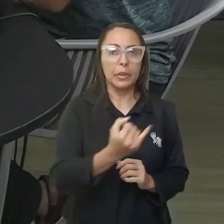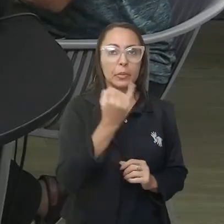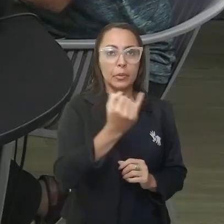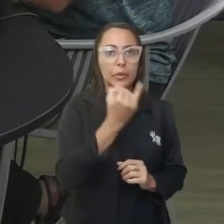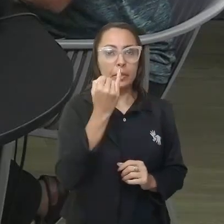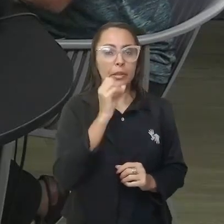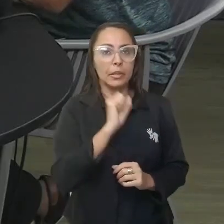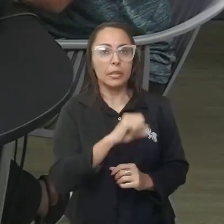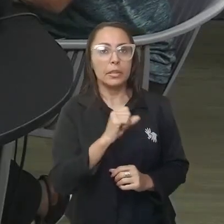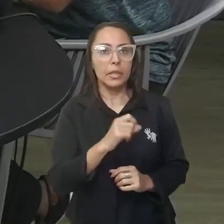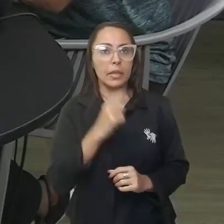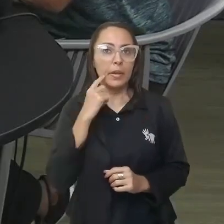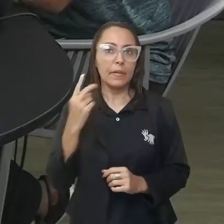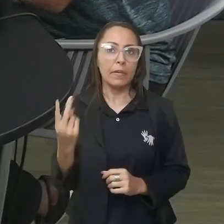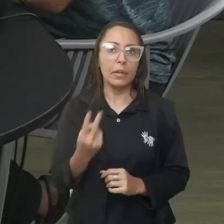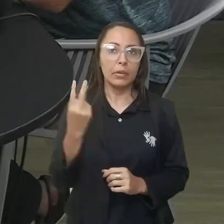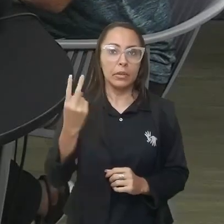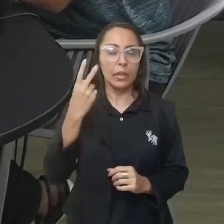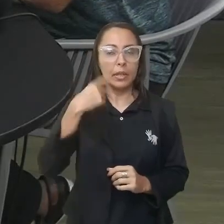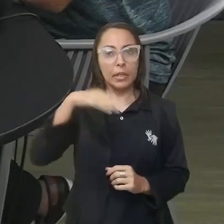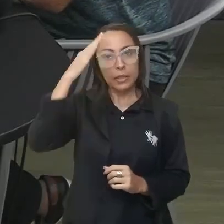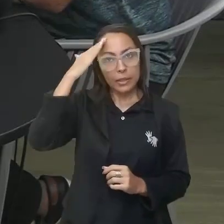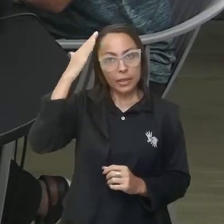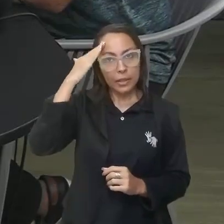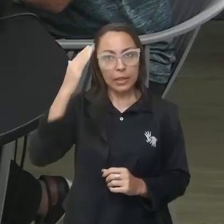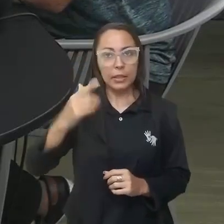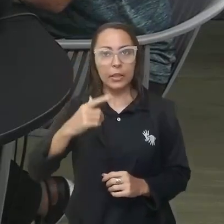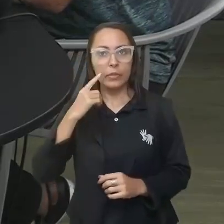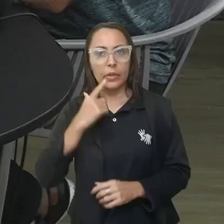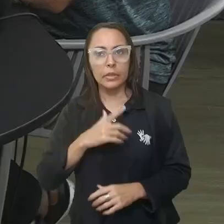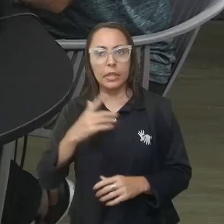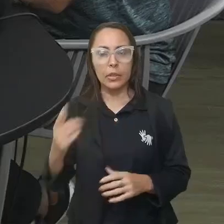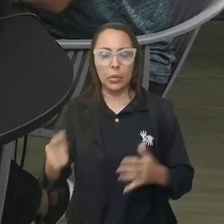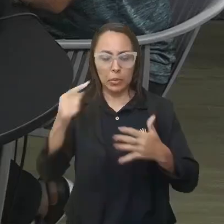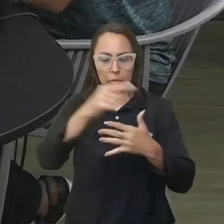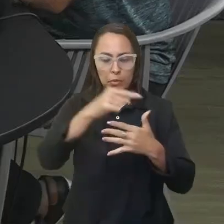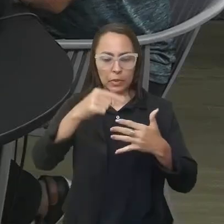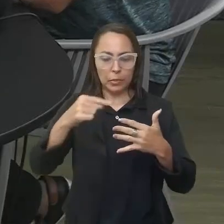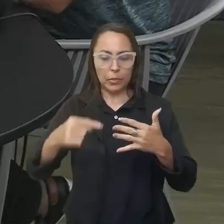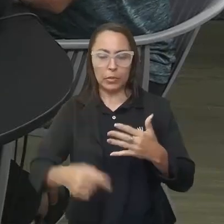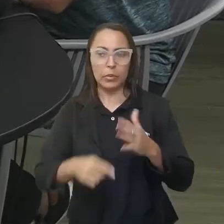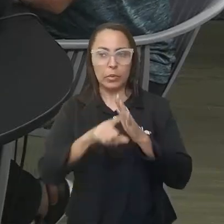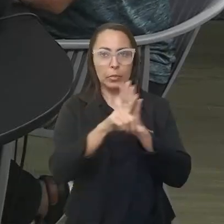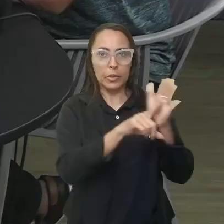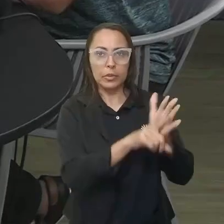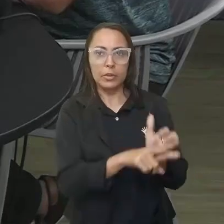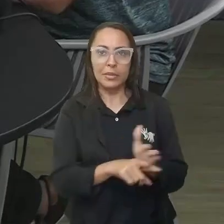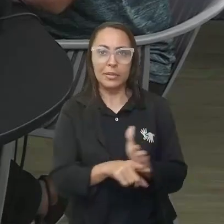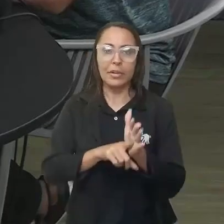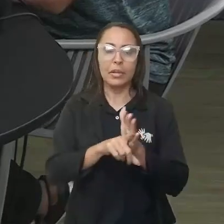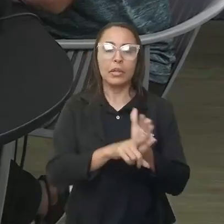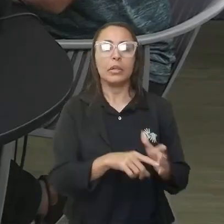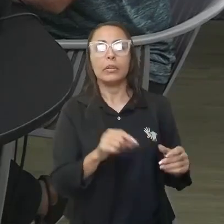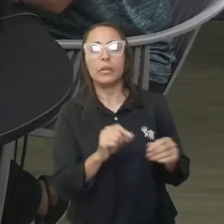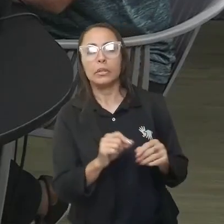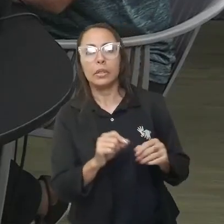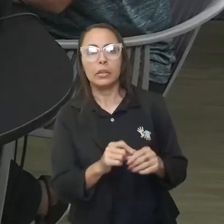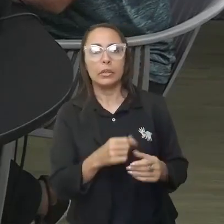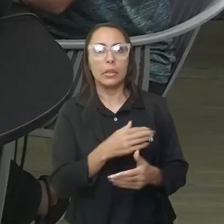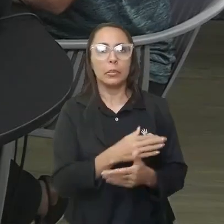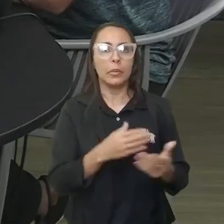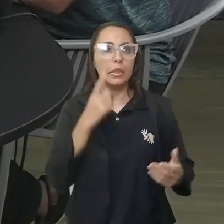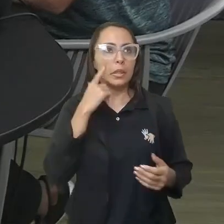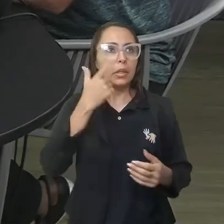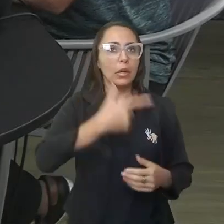importante a gente valorizar, entender que tem pessoas fazendo um contraponto em relação a tudo isso, pesquisando na área e fazendo com que seja uma